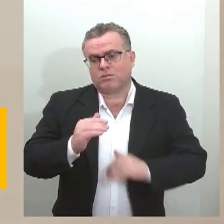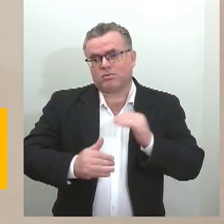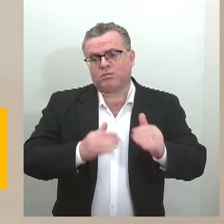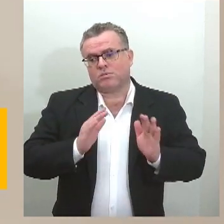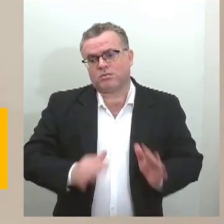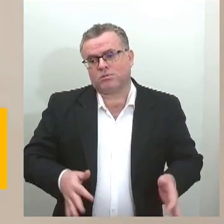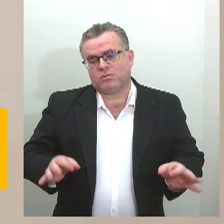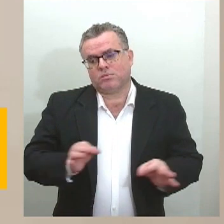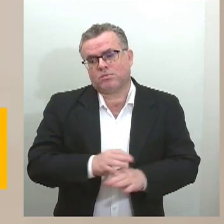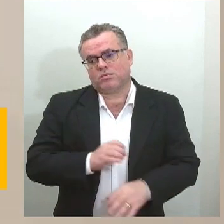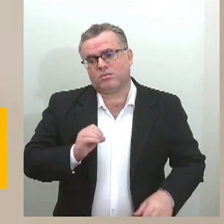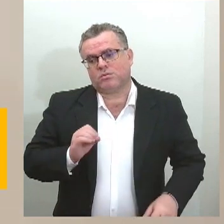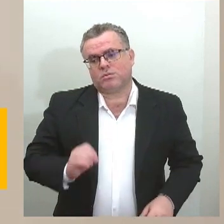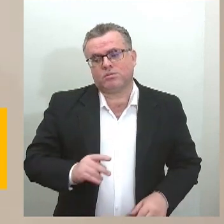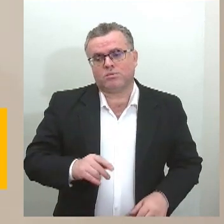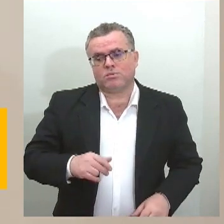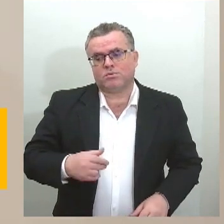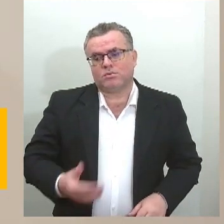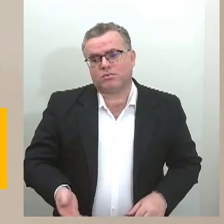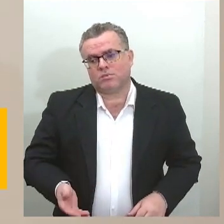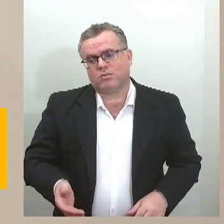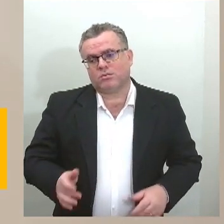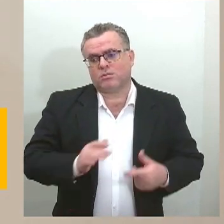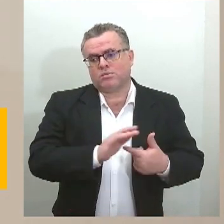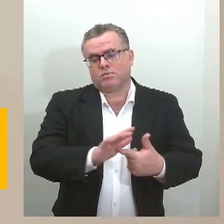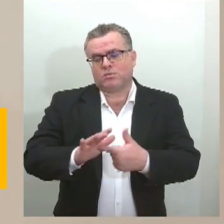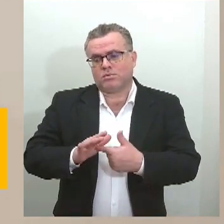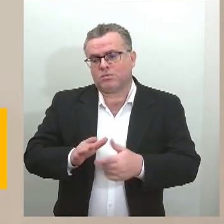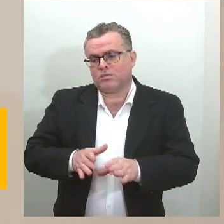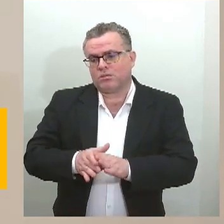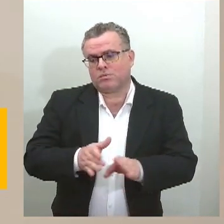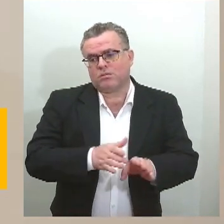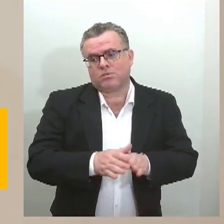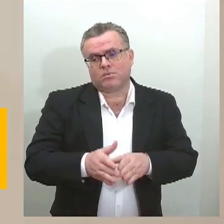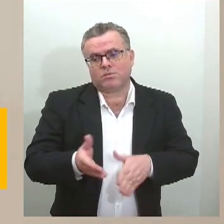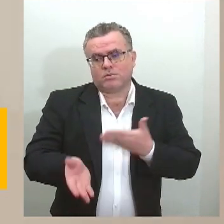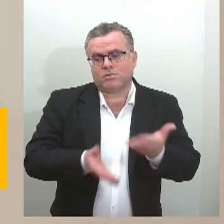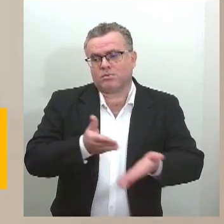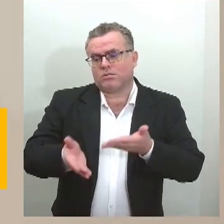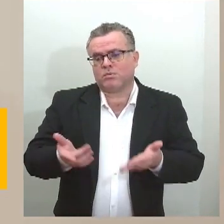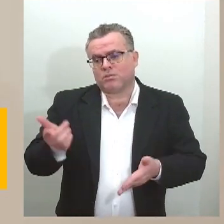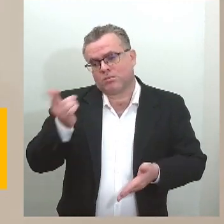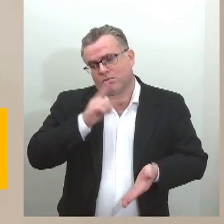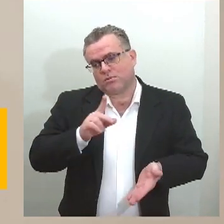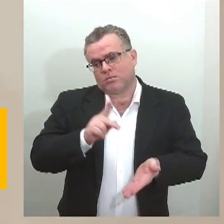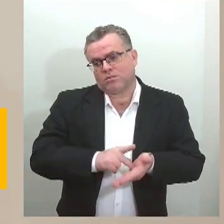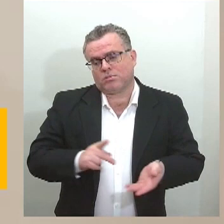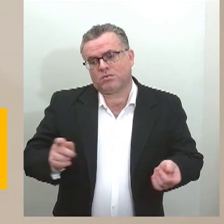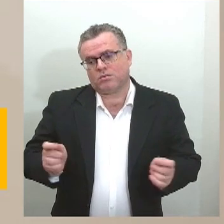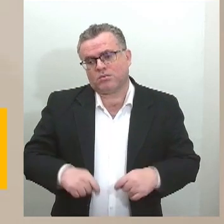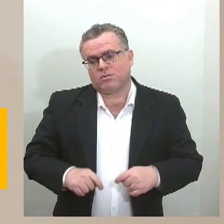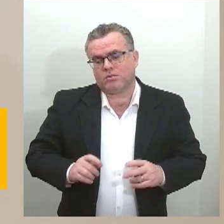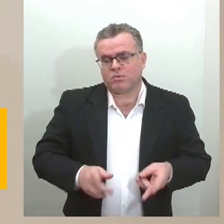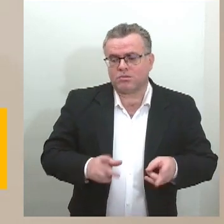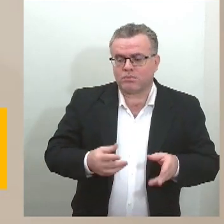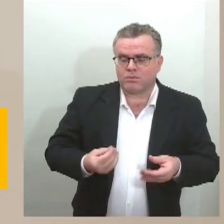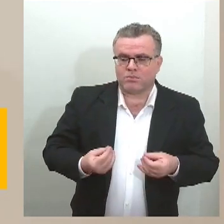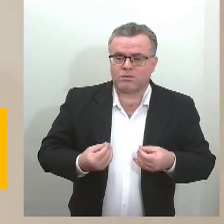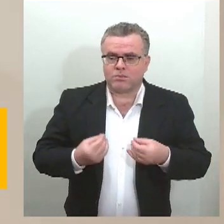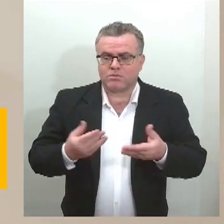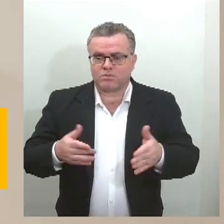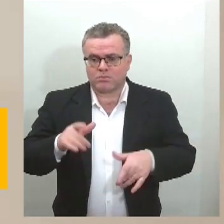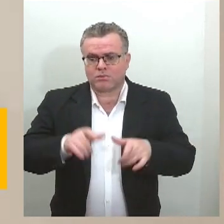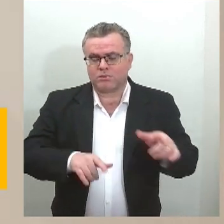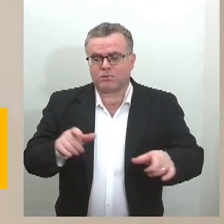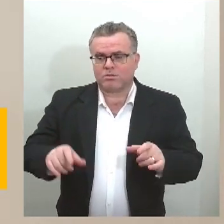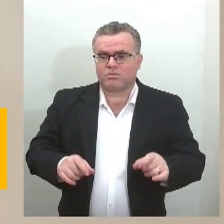a medicação utilizada no tratamento, ela consegue promover ao paciente, possibilitar ao paciente uma qualidade de